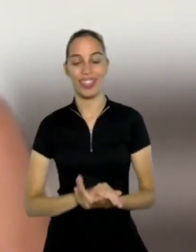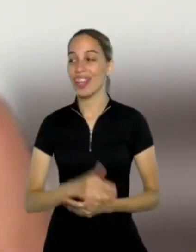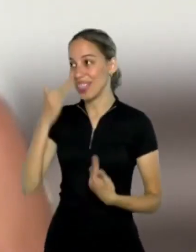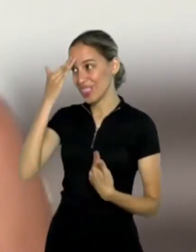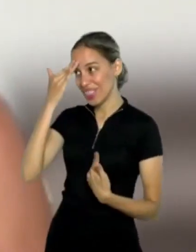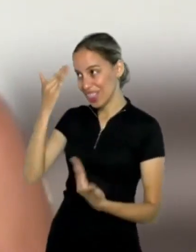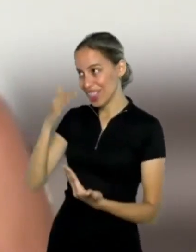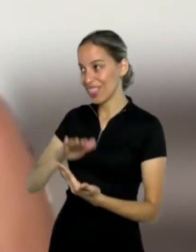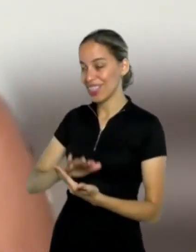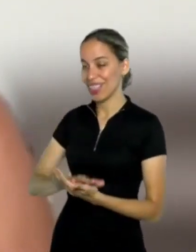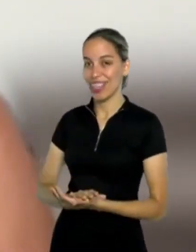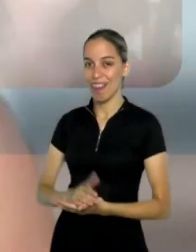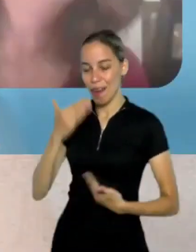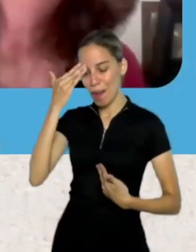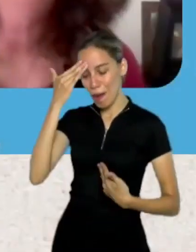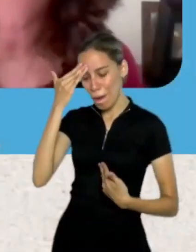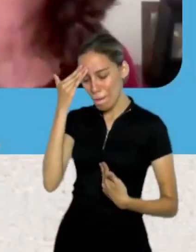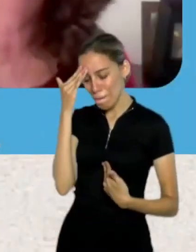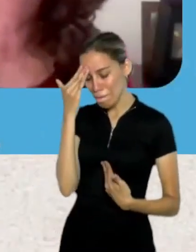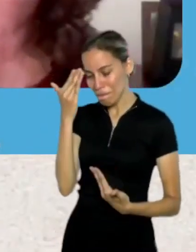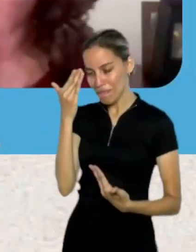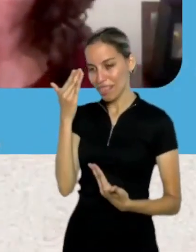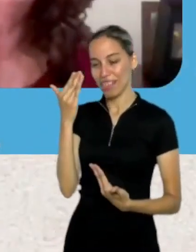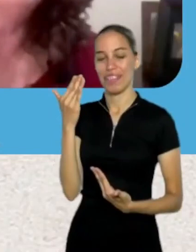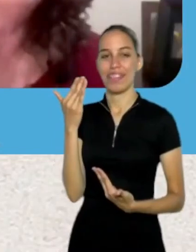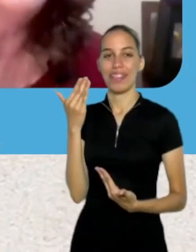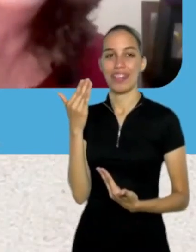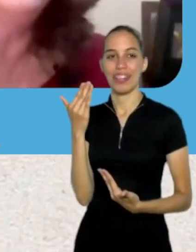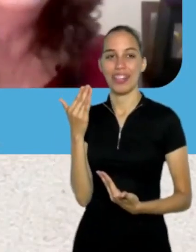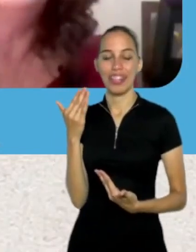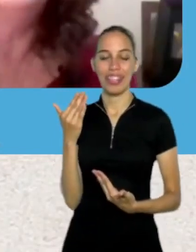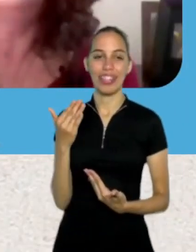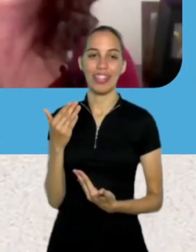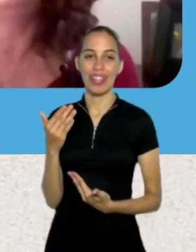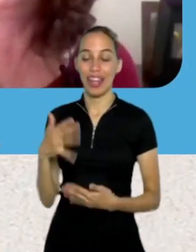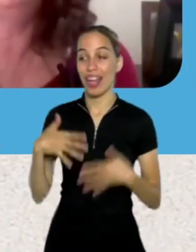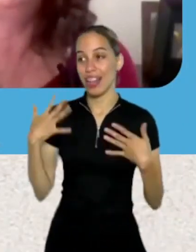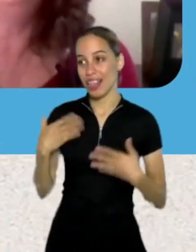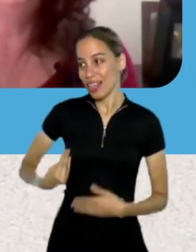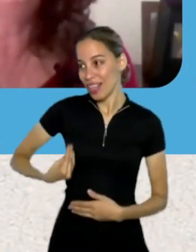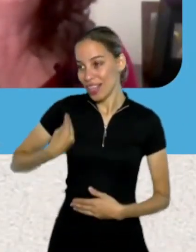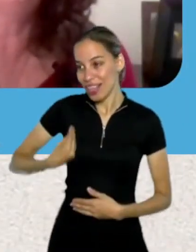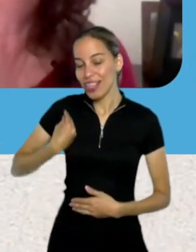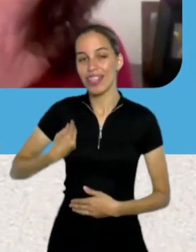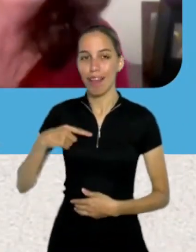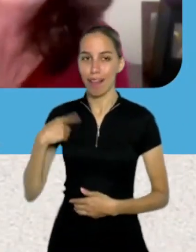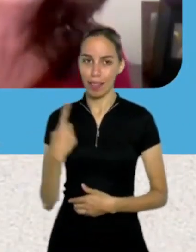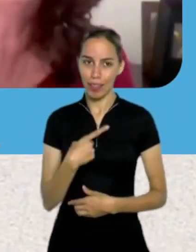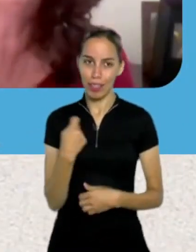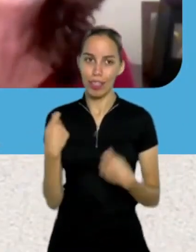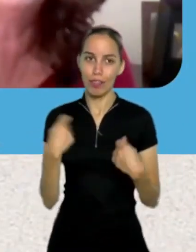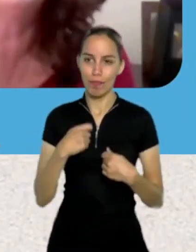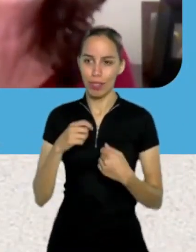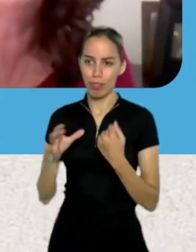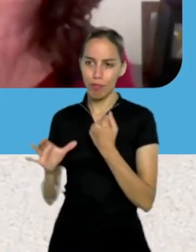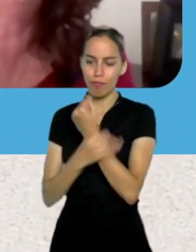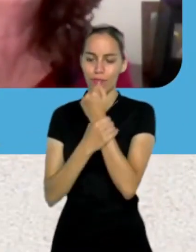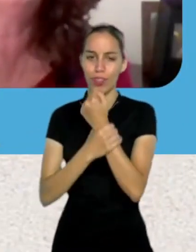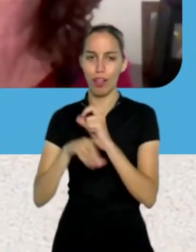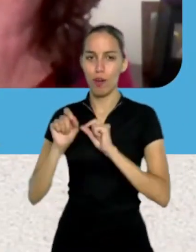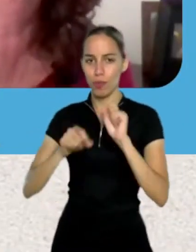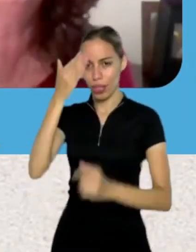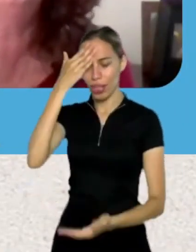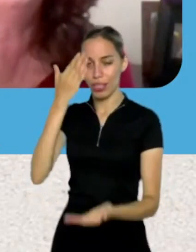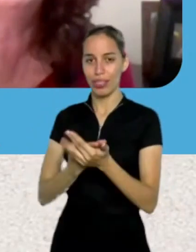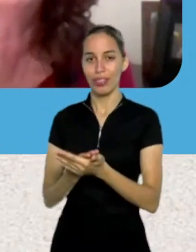agradeço. Muito obrigada, viu? É uma alegria participar e a gente tem que defender o que a gente acredita, né? Eu